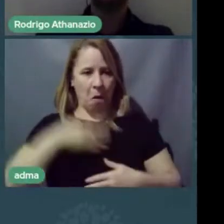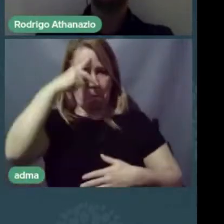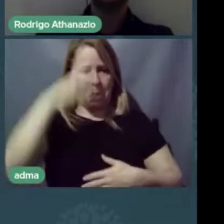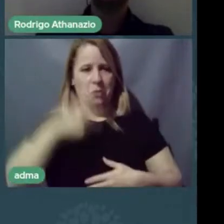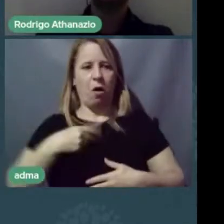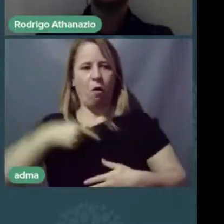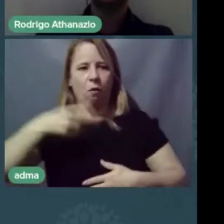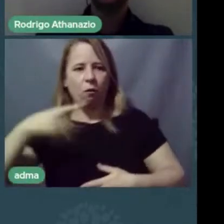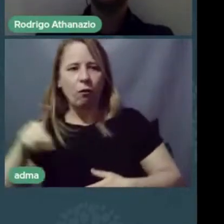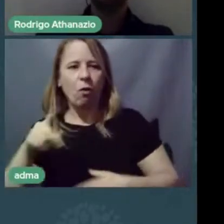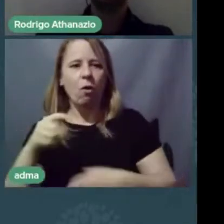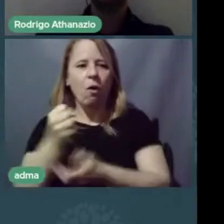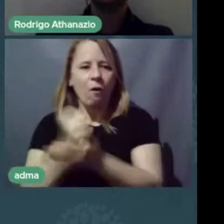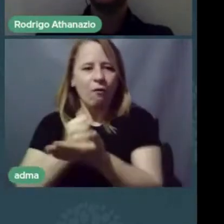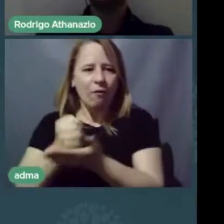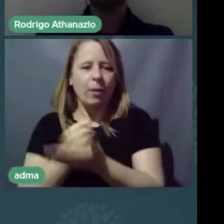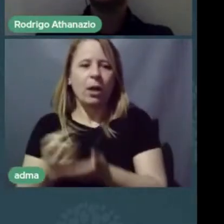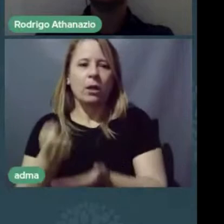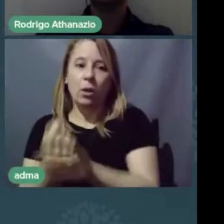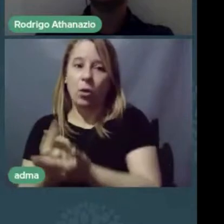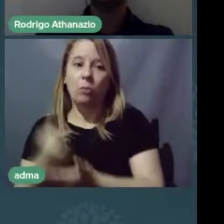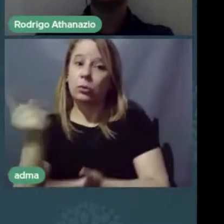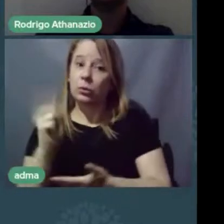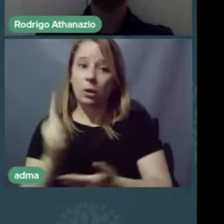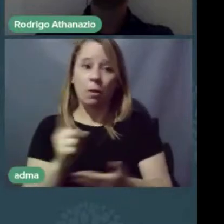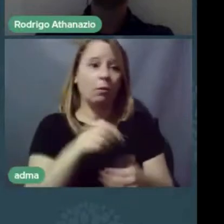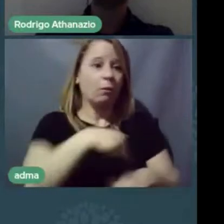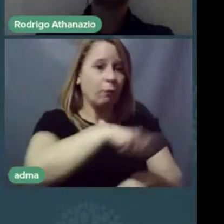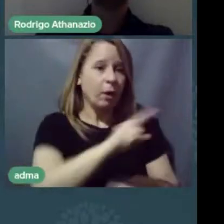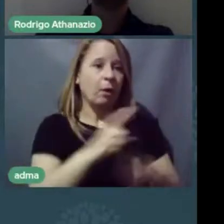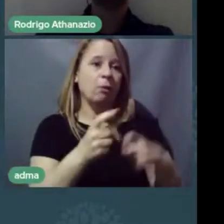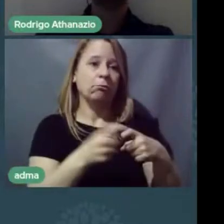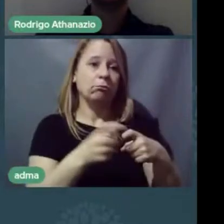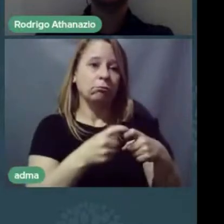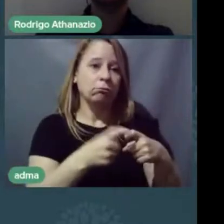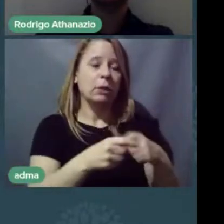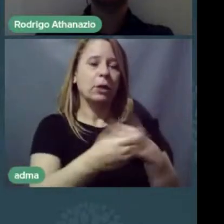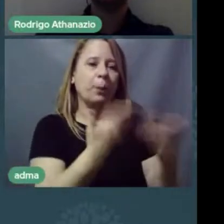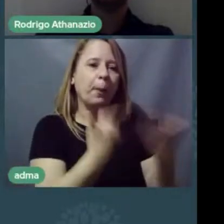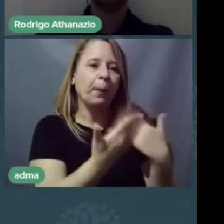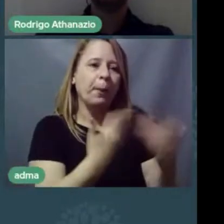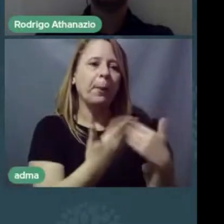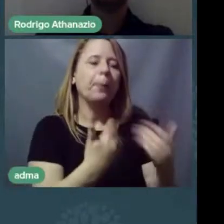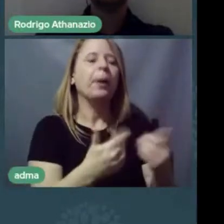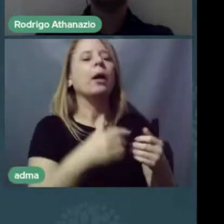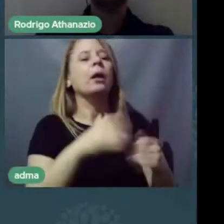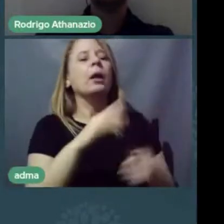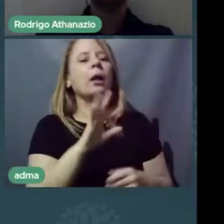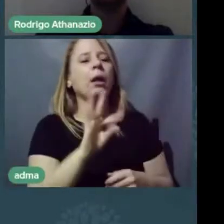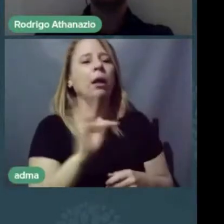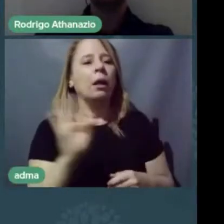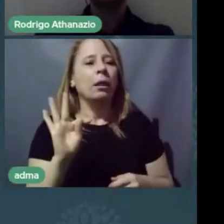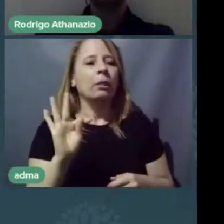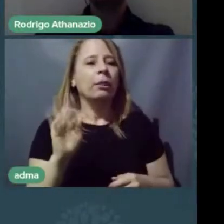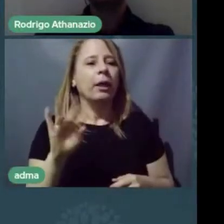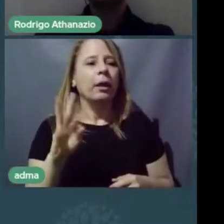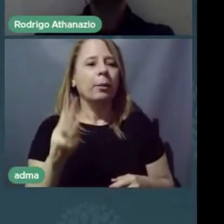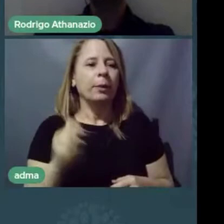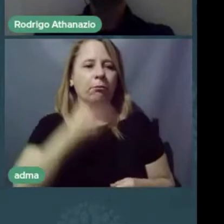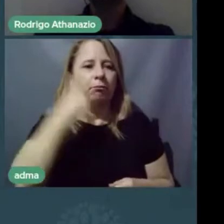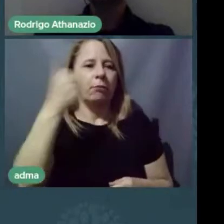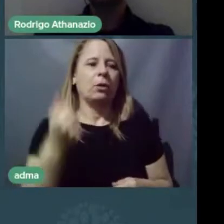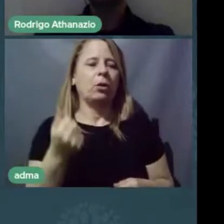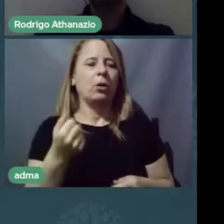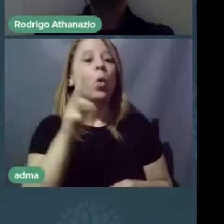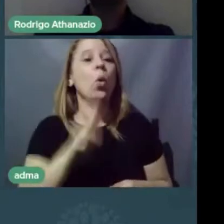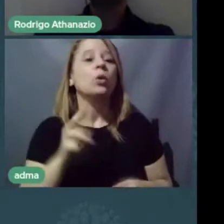seu médico e discuta com ele um plano adequado de tratamento, que a gente tem tratamentos muito eficazes hoje em dia para esse controle. Por